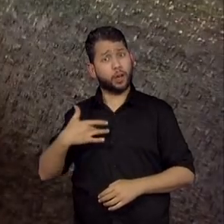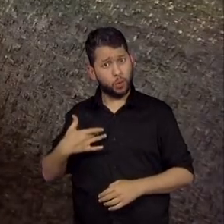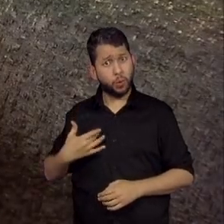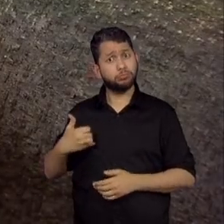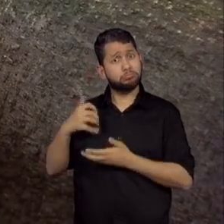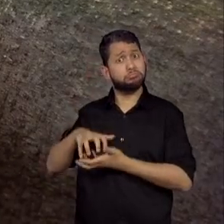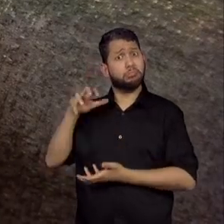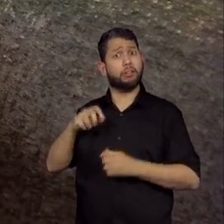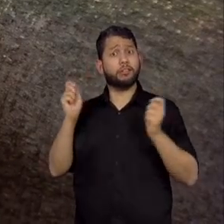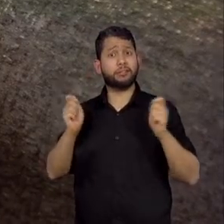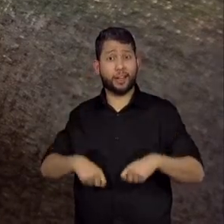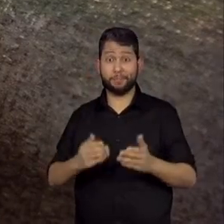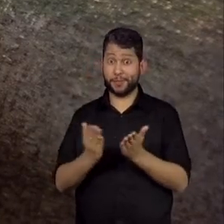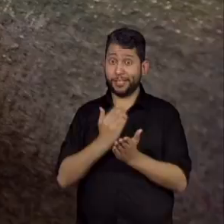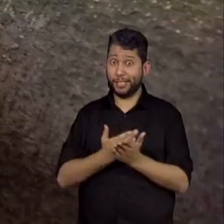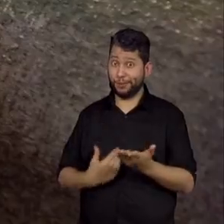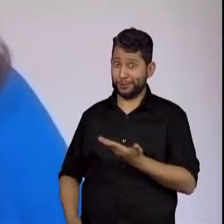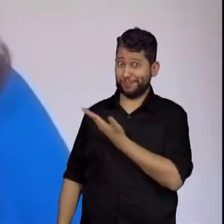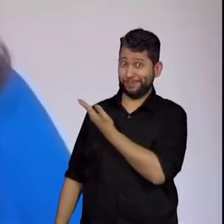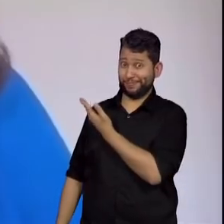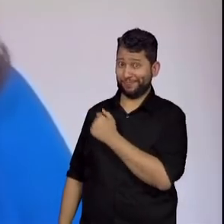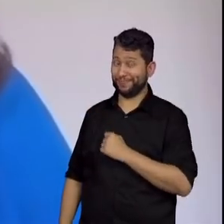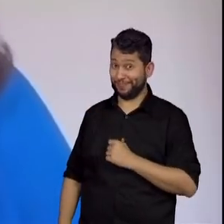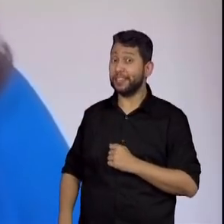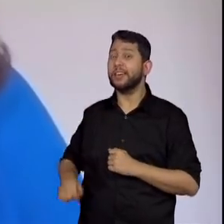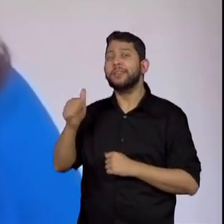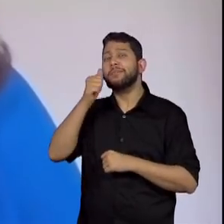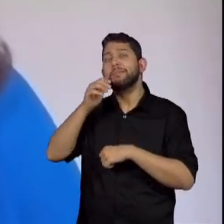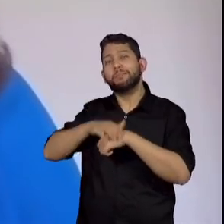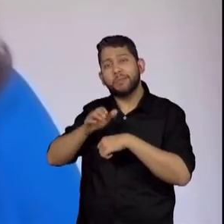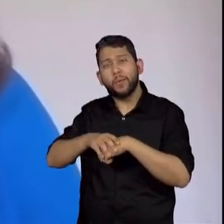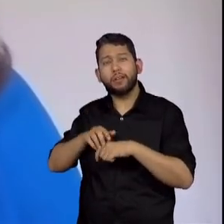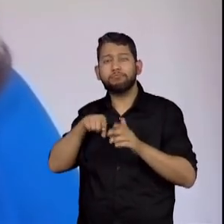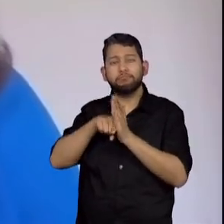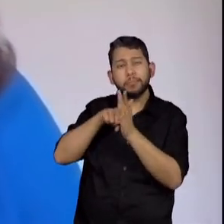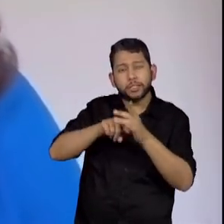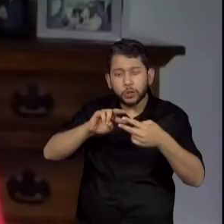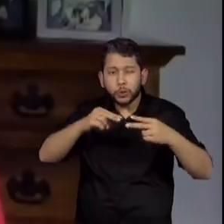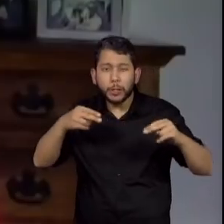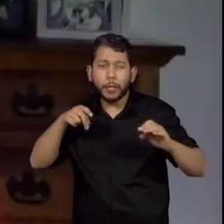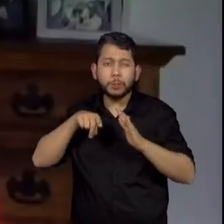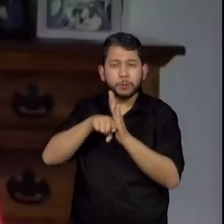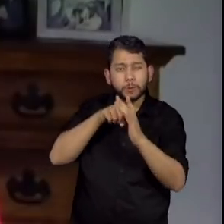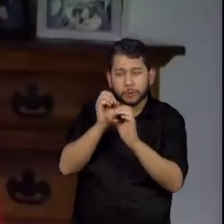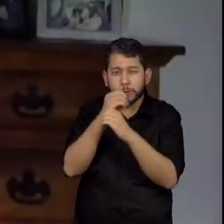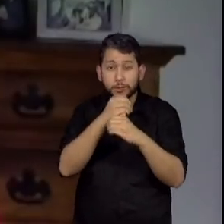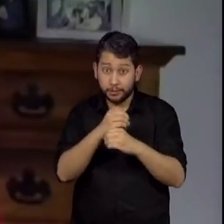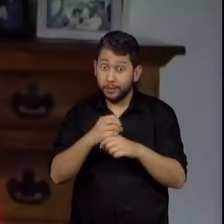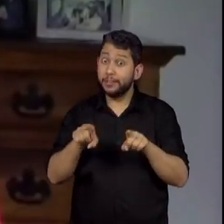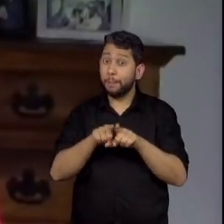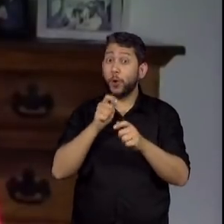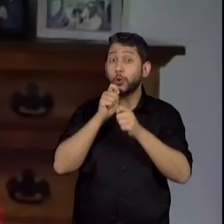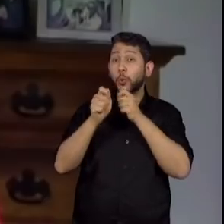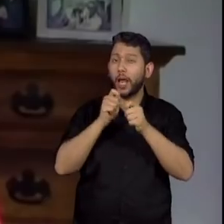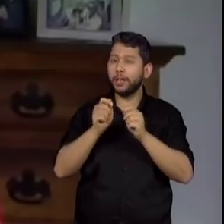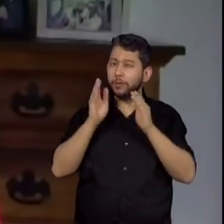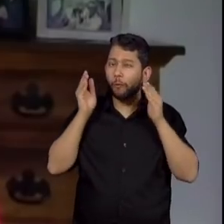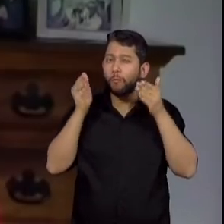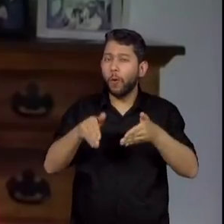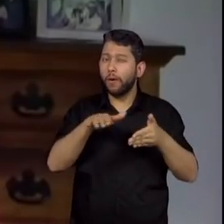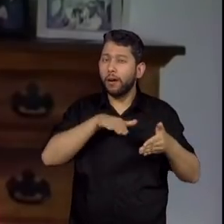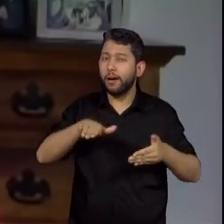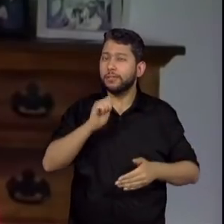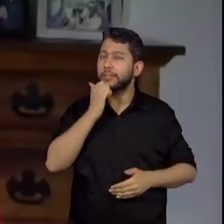mostra o livro O Legado dos Genes, escrito pela geneticista Maiana Zatz e pela jornalista especializada em